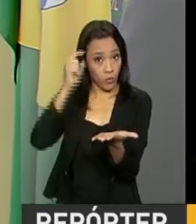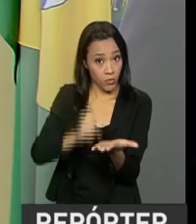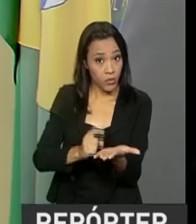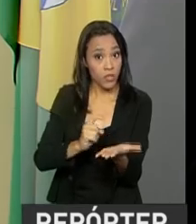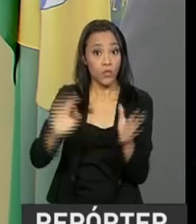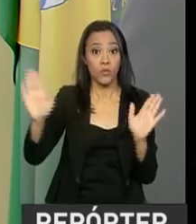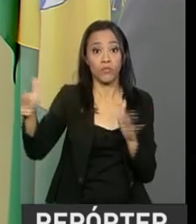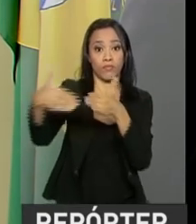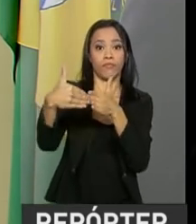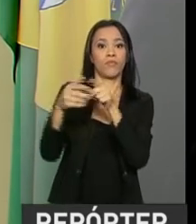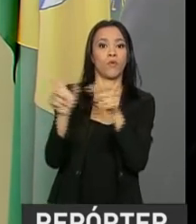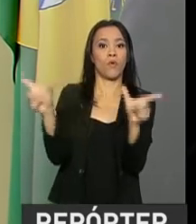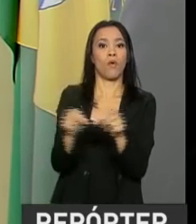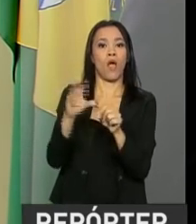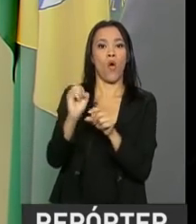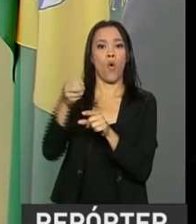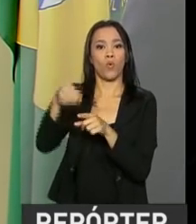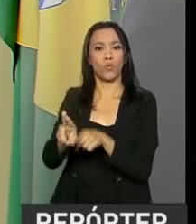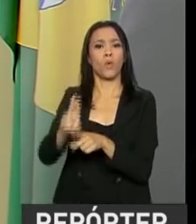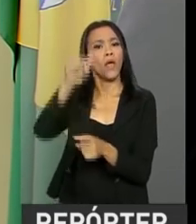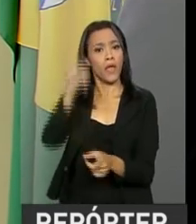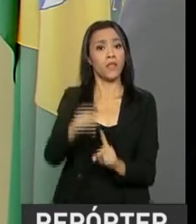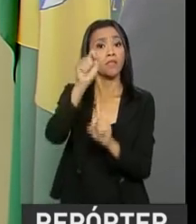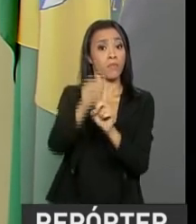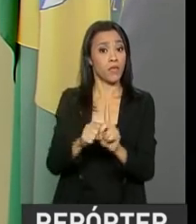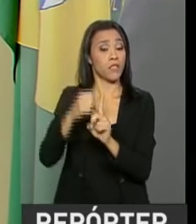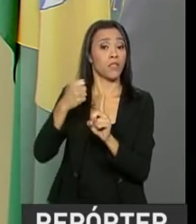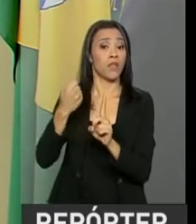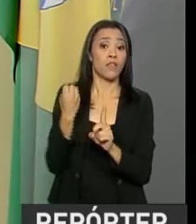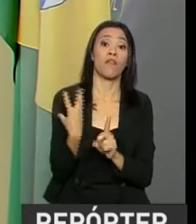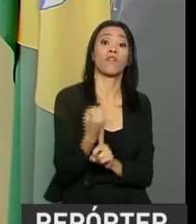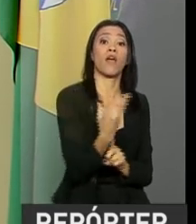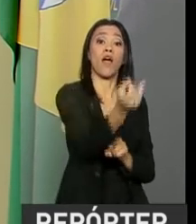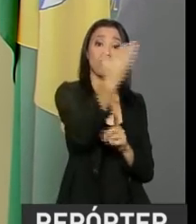às Nações Unidas ainda este mês, durante